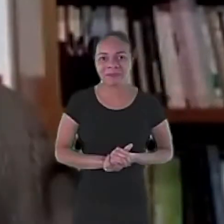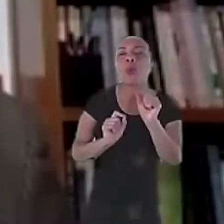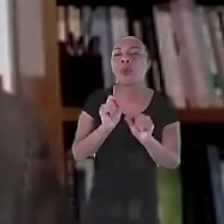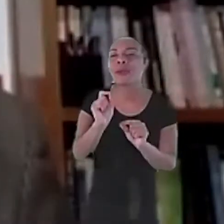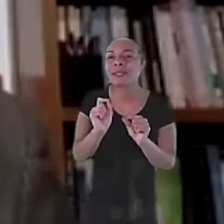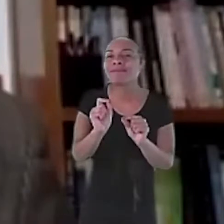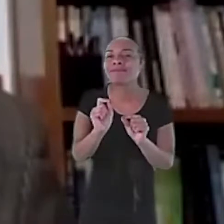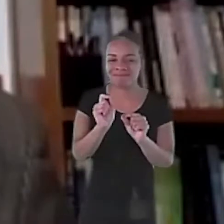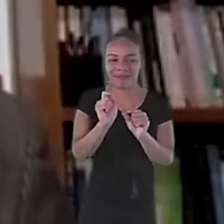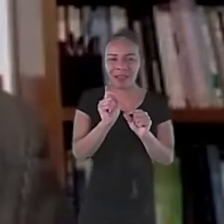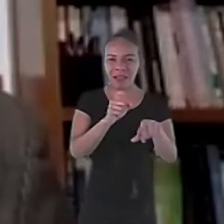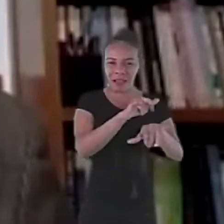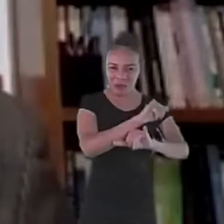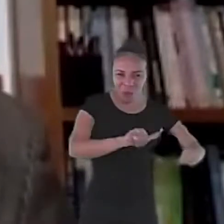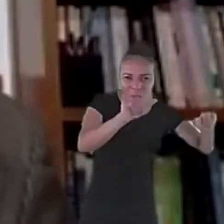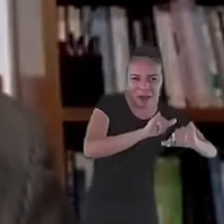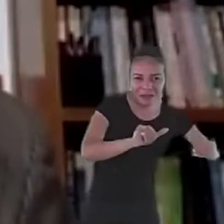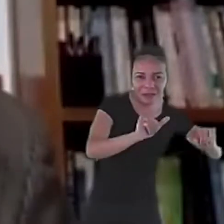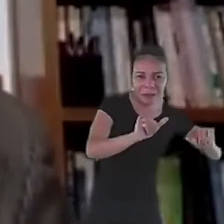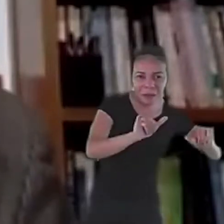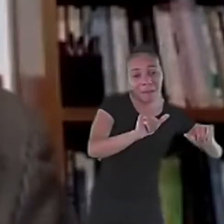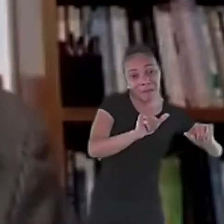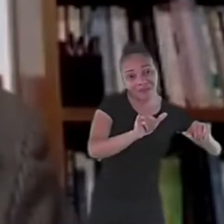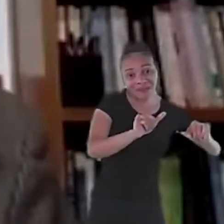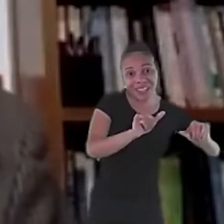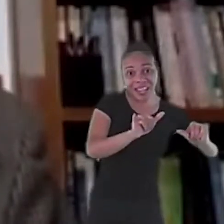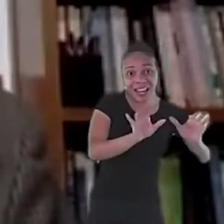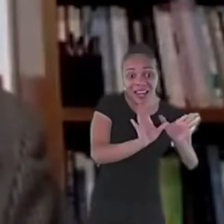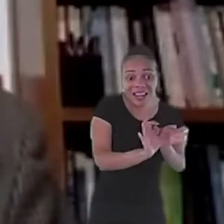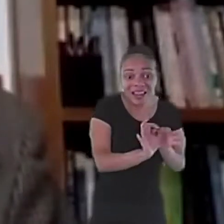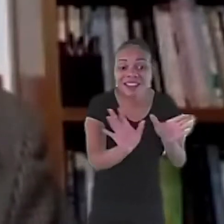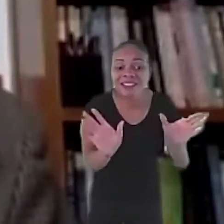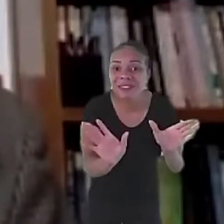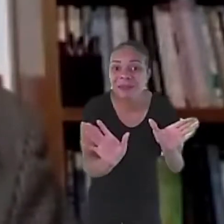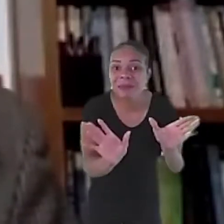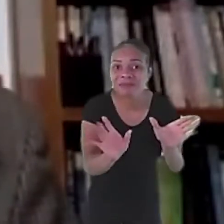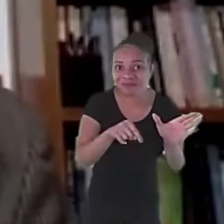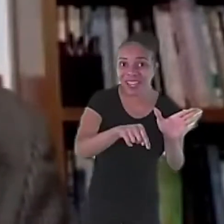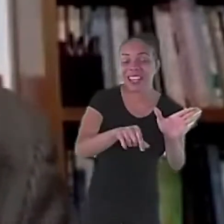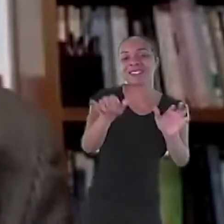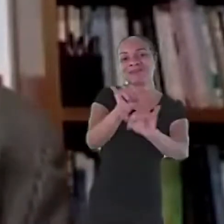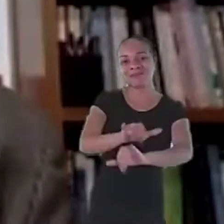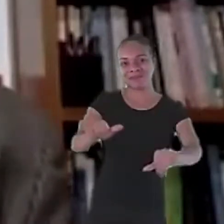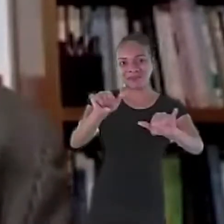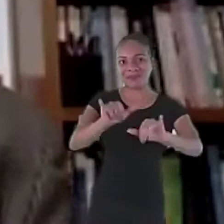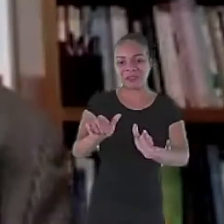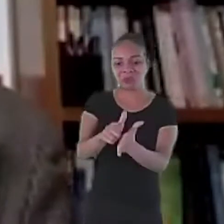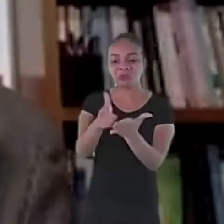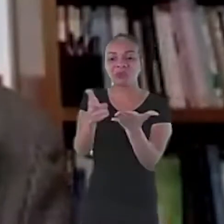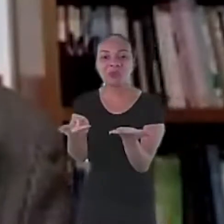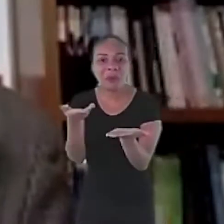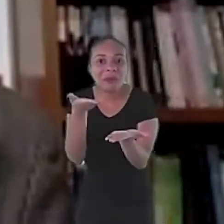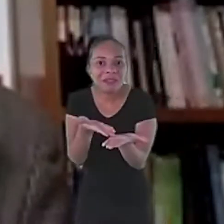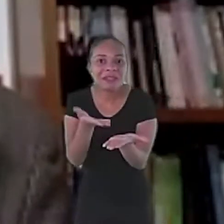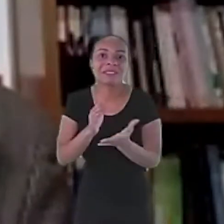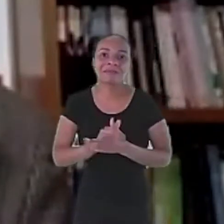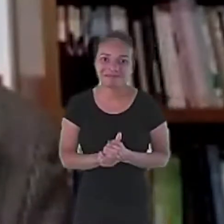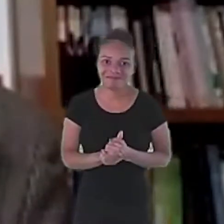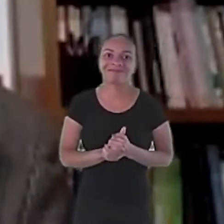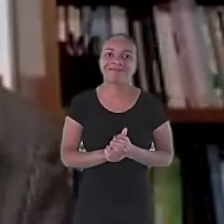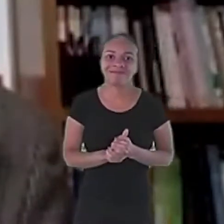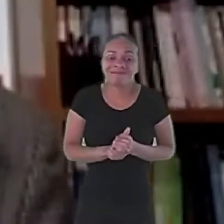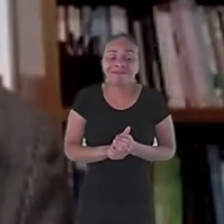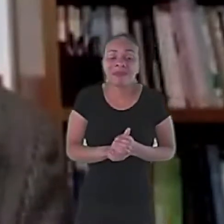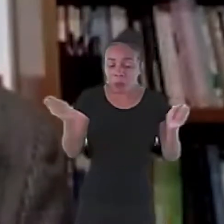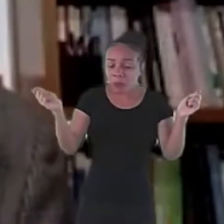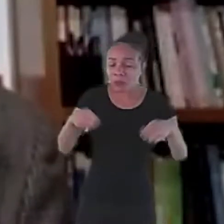Então, ele ficou com essa autoproclamação. Como se falar de um